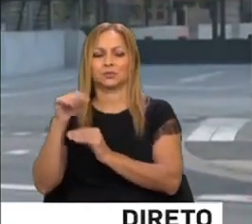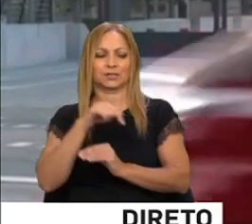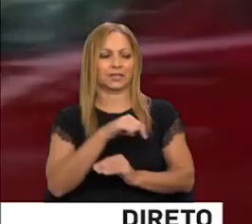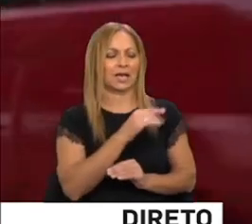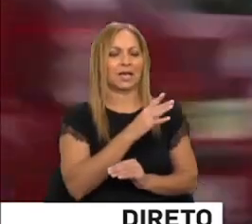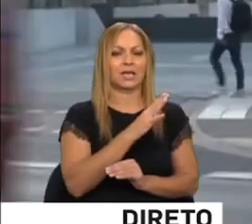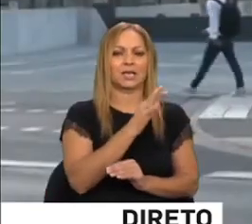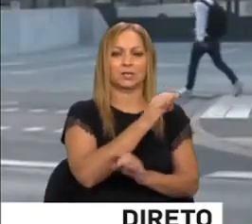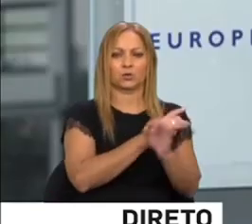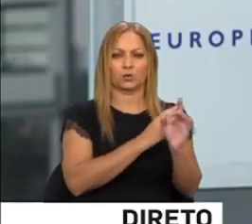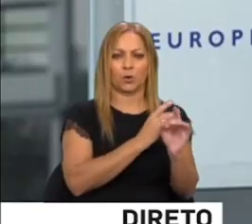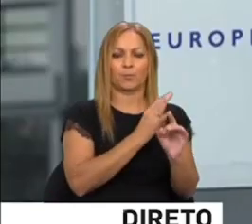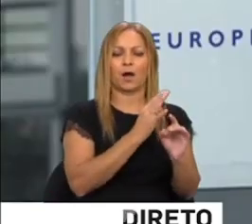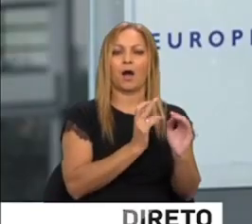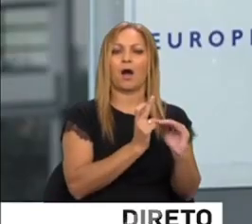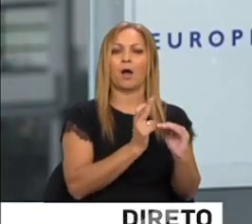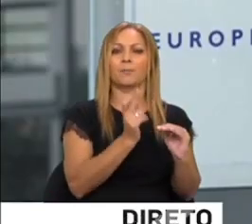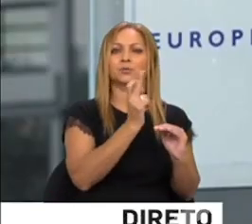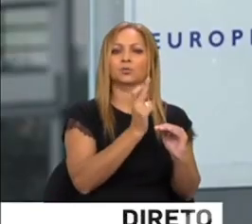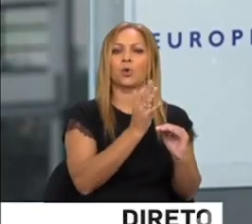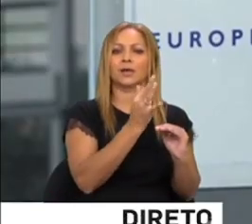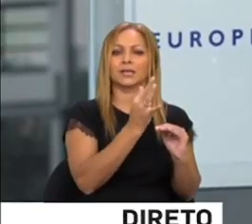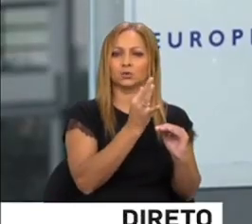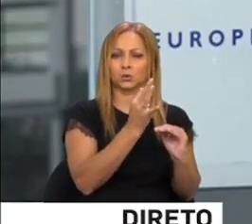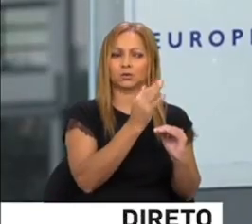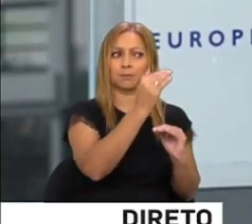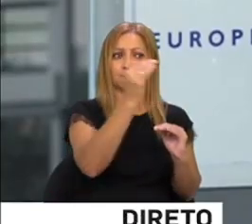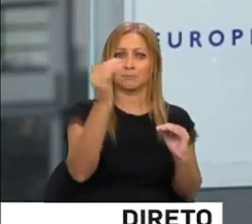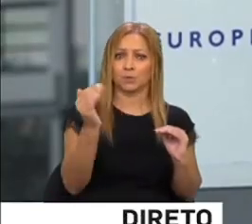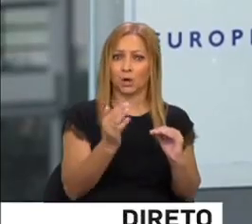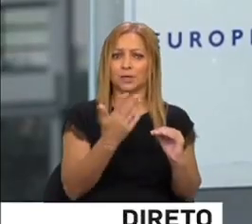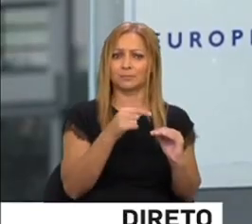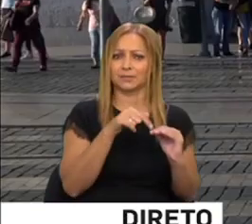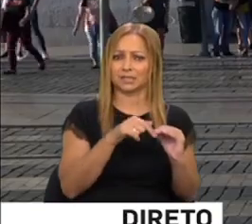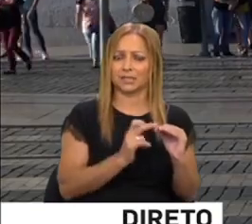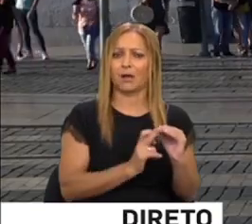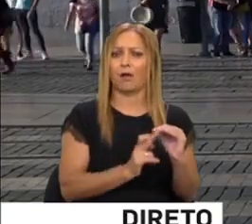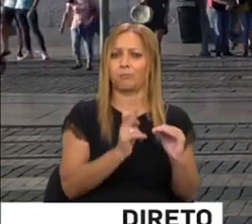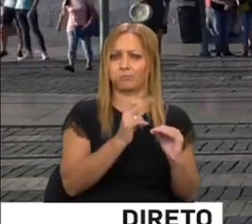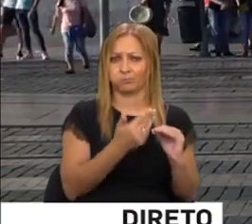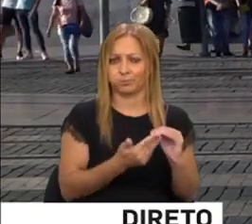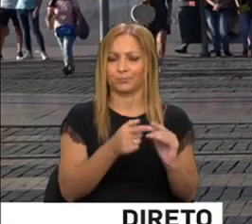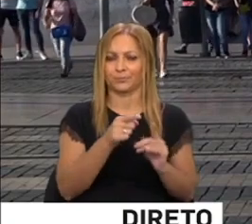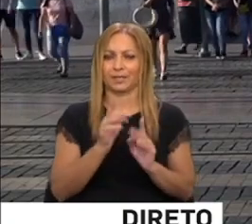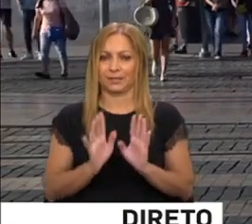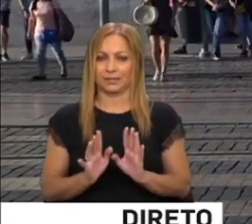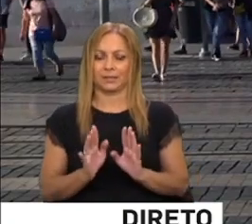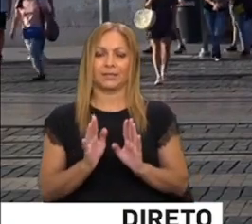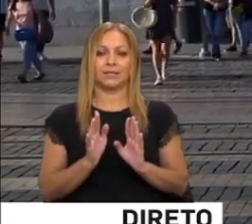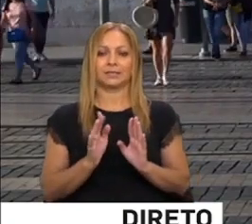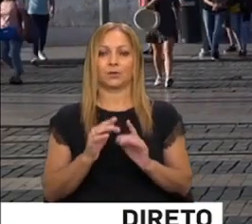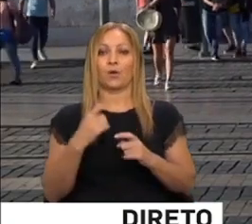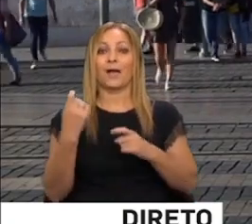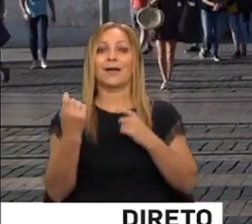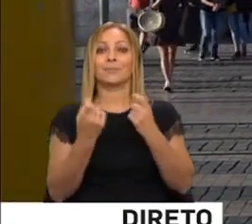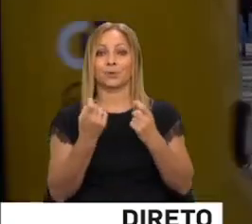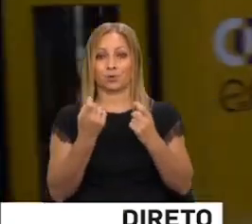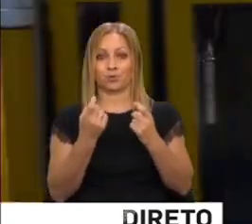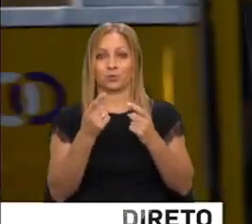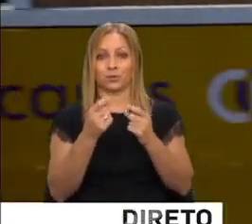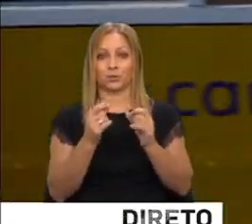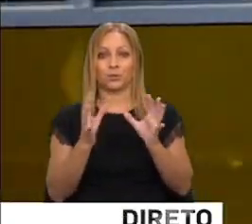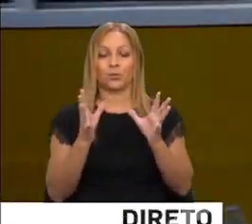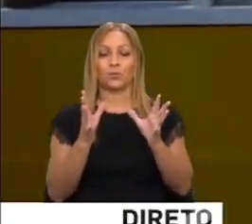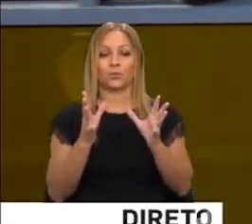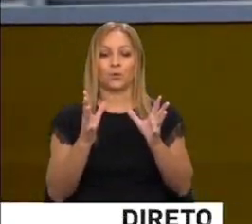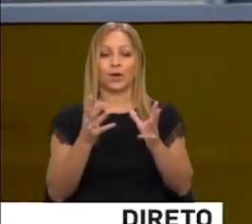também é um provavelmente é muito Menor Mas não deixa de número também gigante por isso a procura e o sobre aquecimento economia também